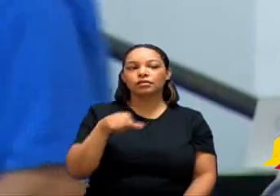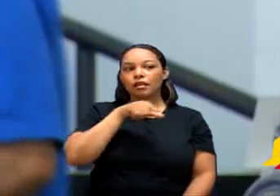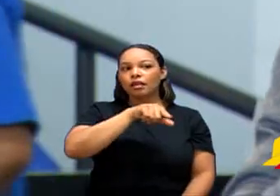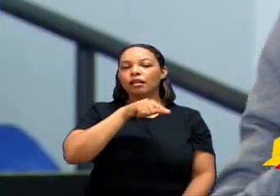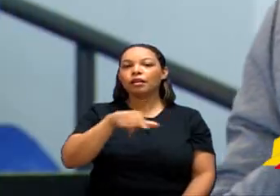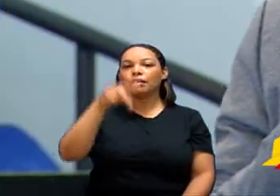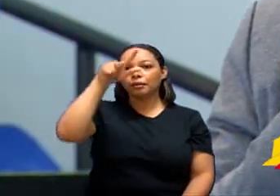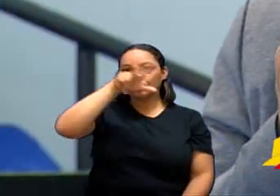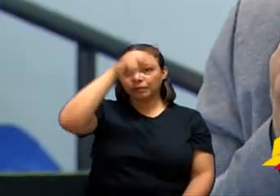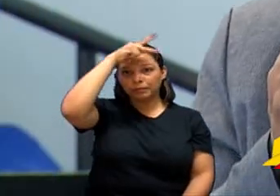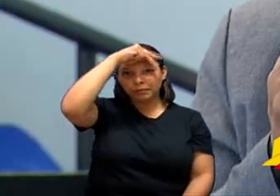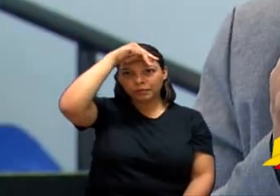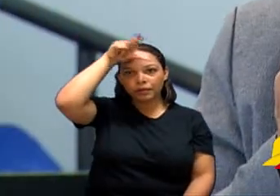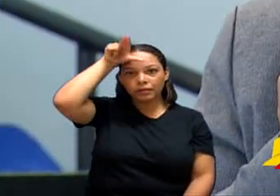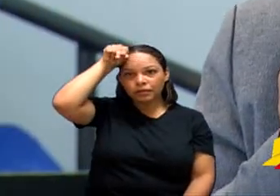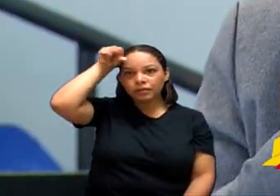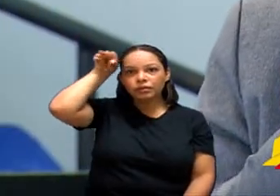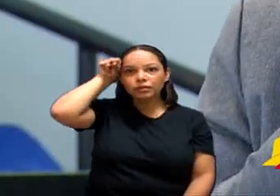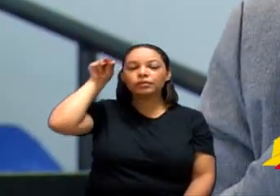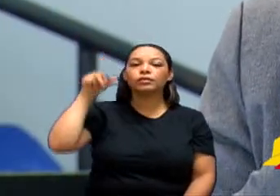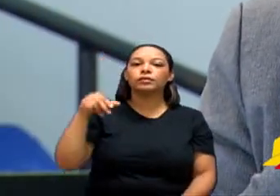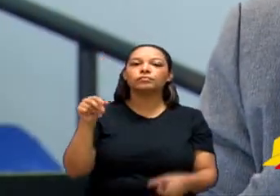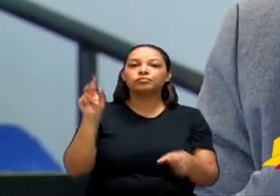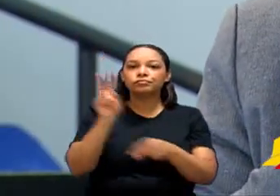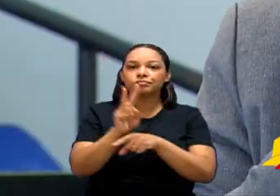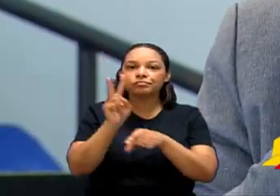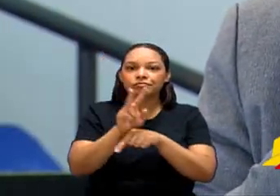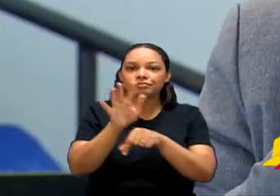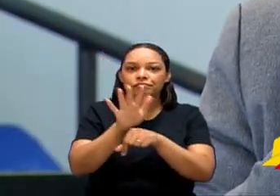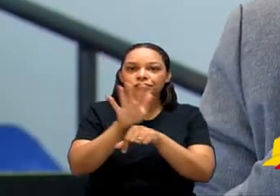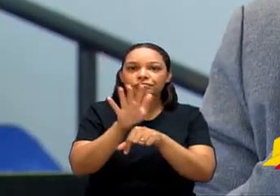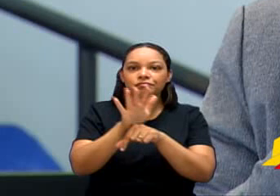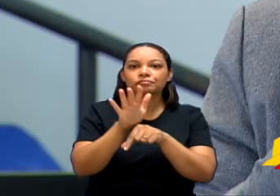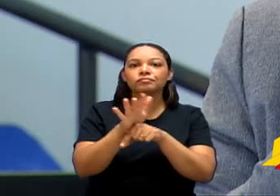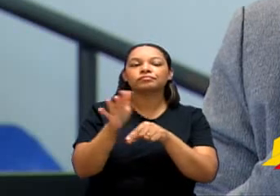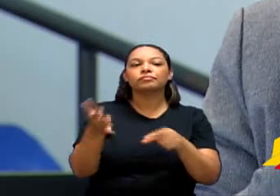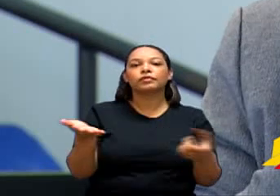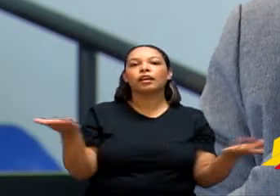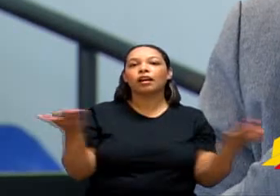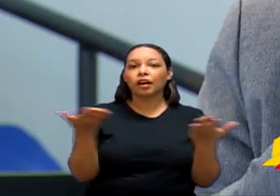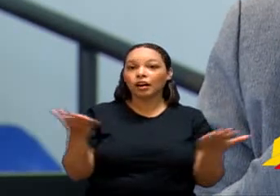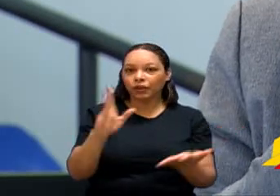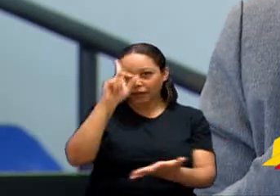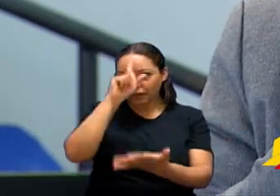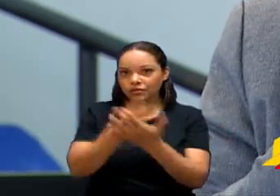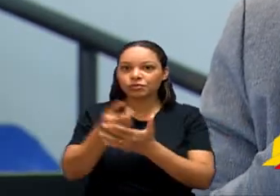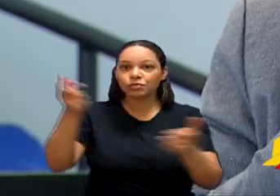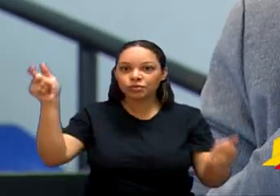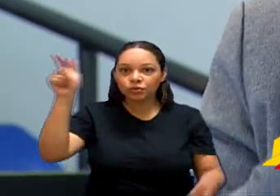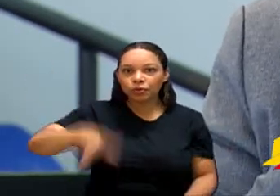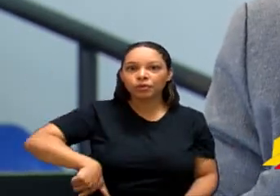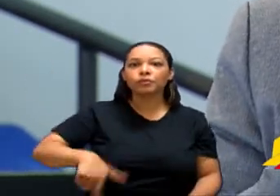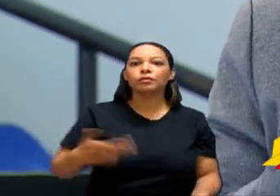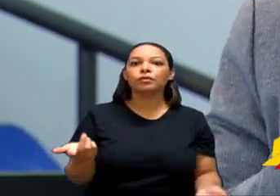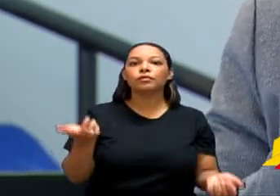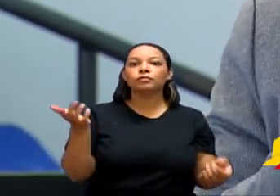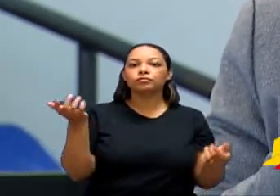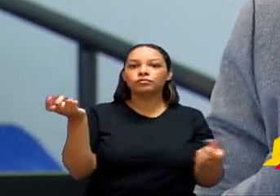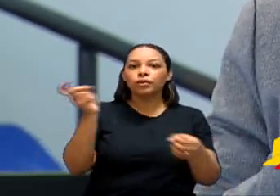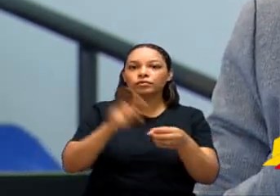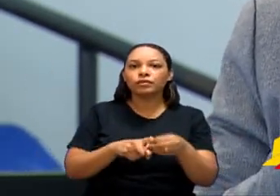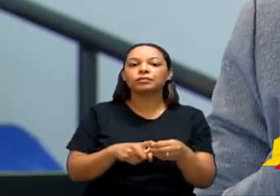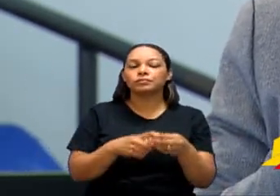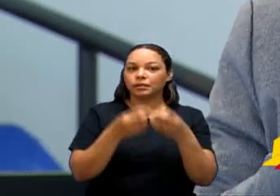patrimônio cultural de Sorocaba, é isso. E a gente fica muito feliz de ter participado desse processo, desse momento, ajudado que